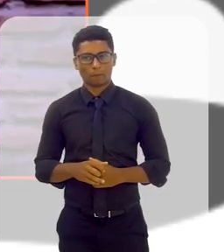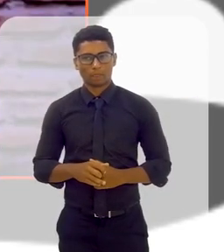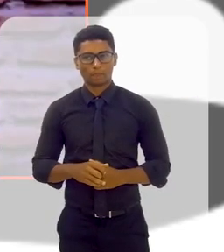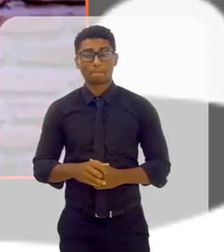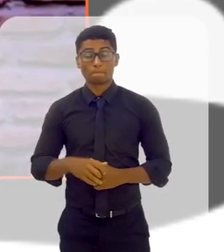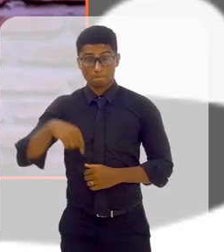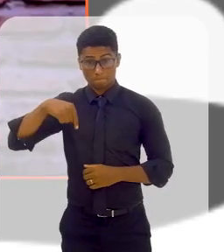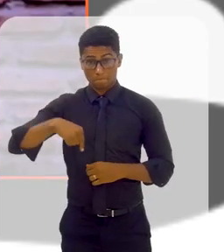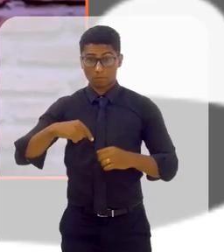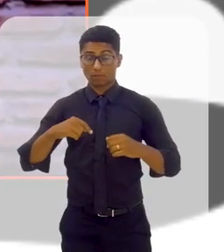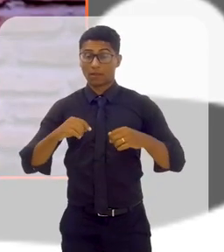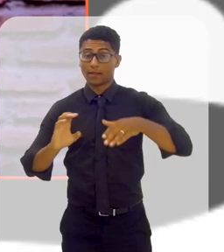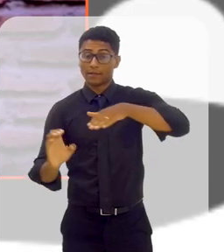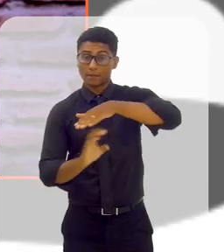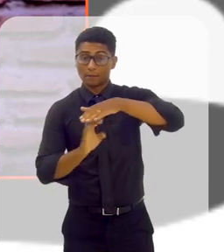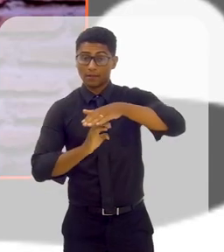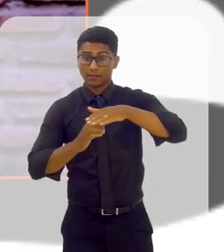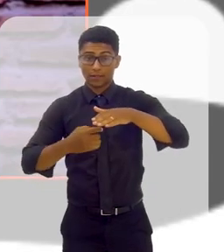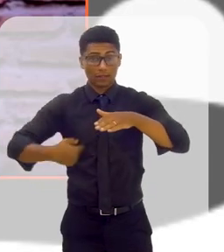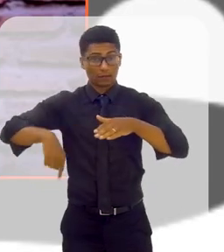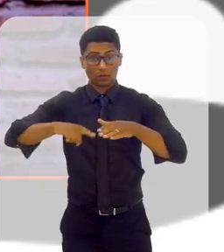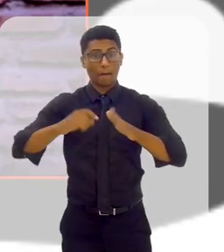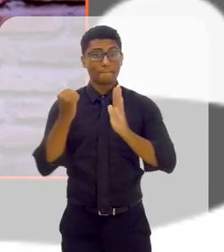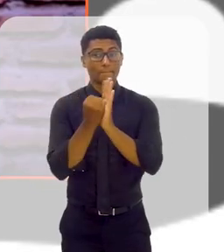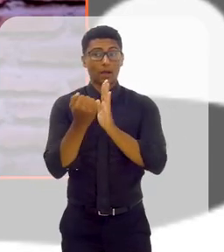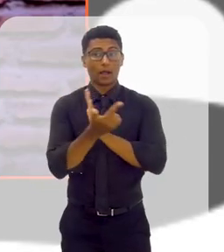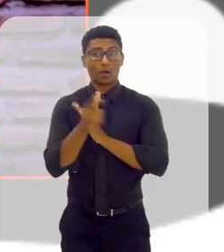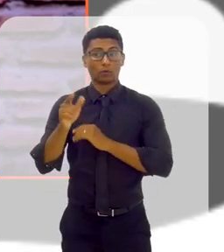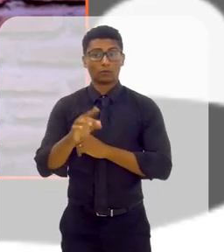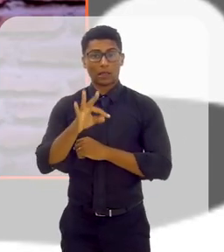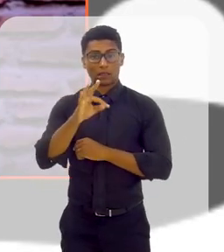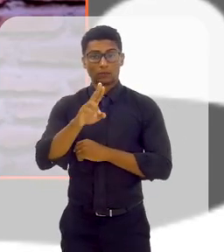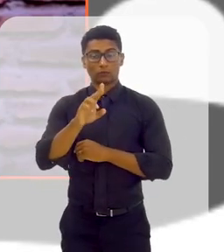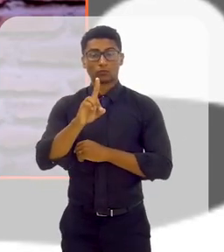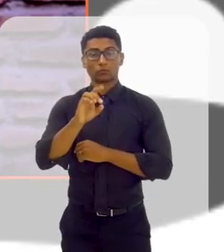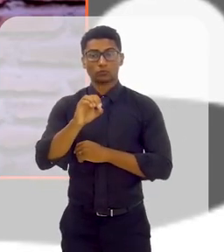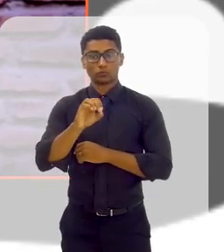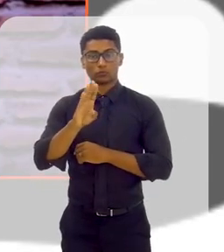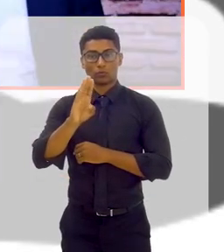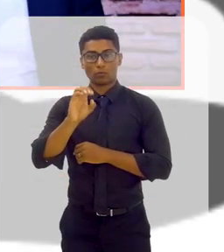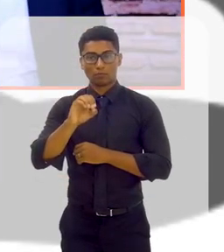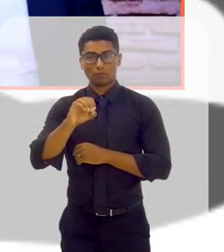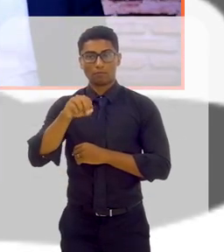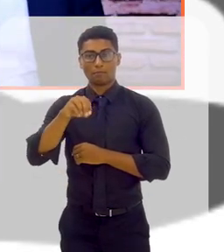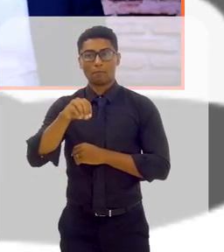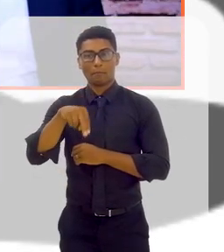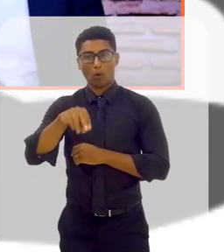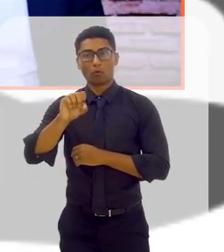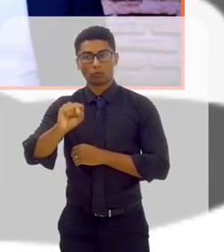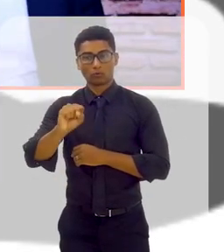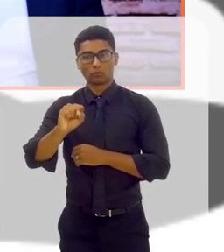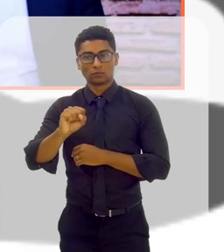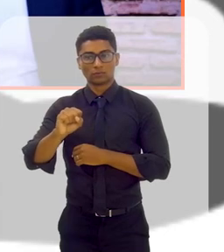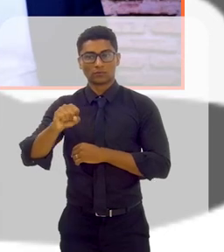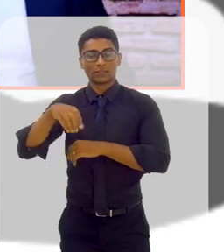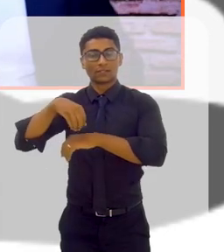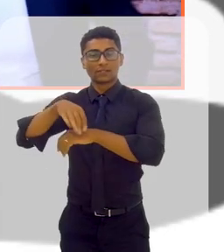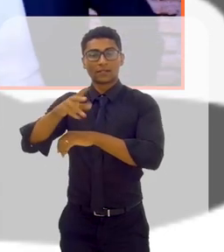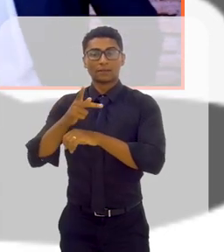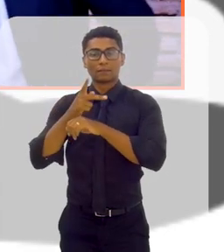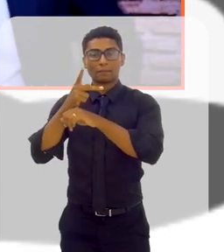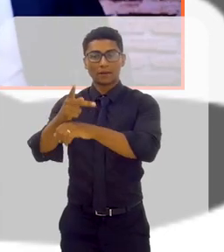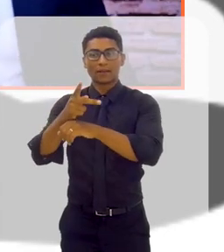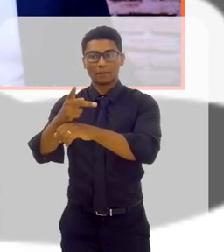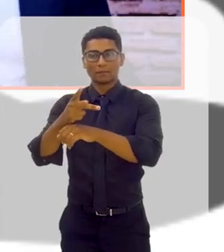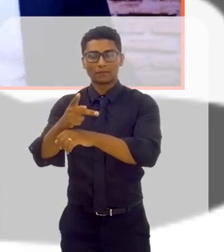nesse caso não indústria Fox é uma outra marca do nosso grupo que é tudo bônus então aqui foi indicada ao